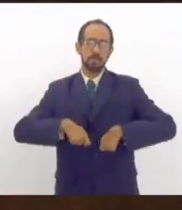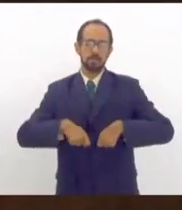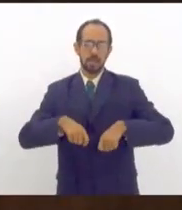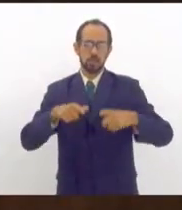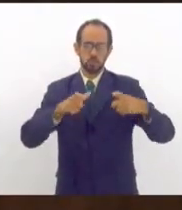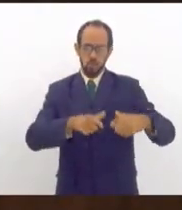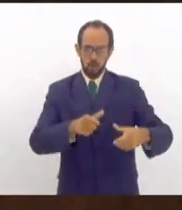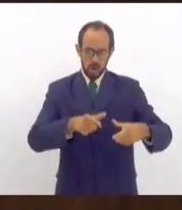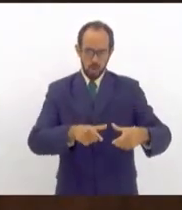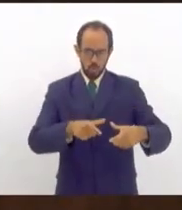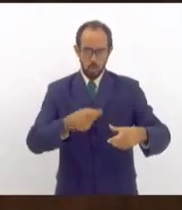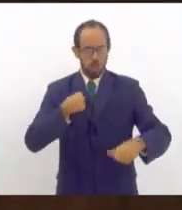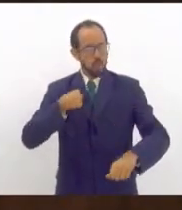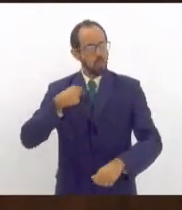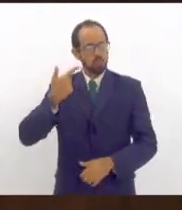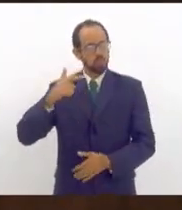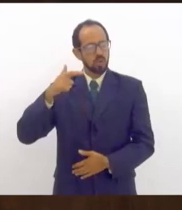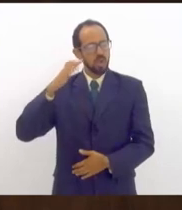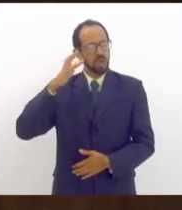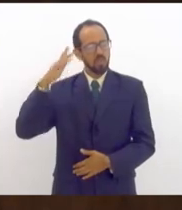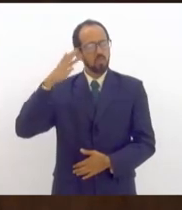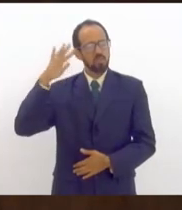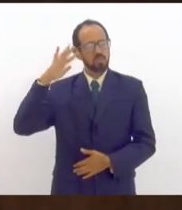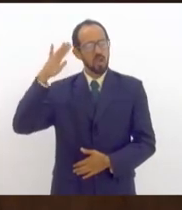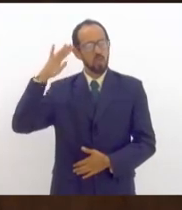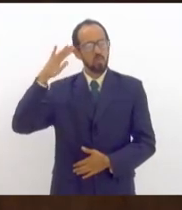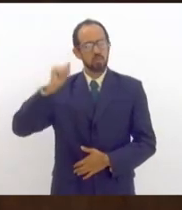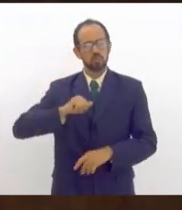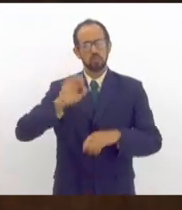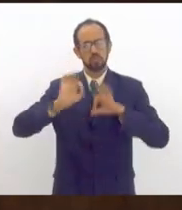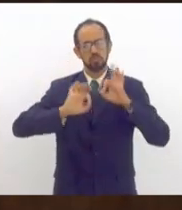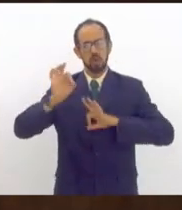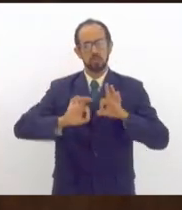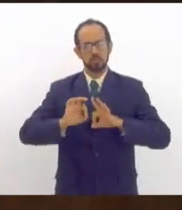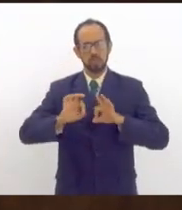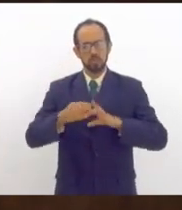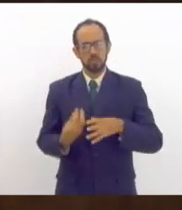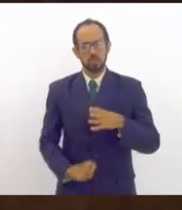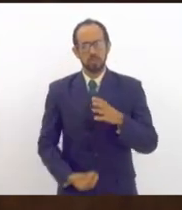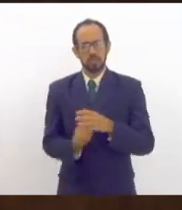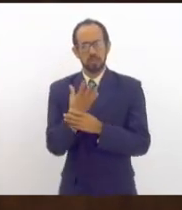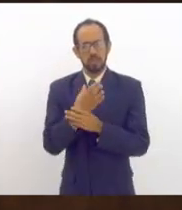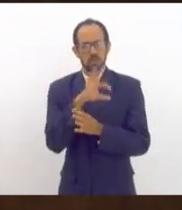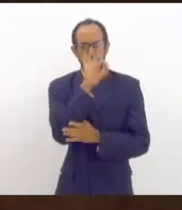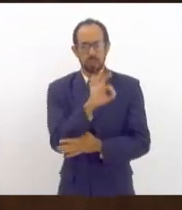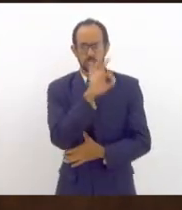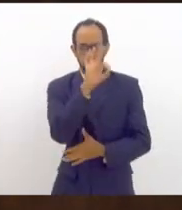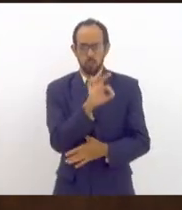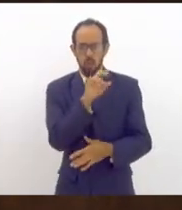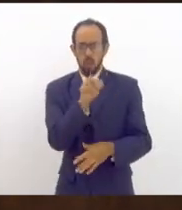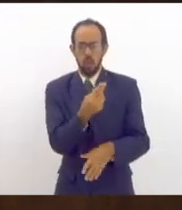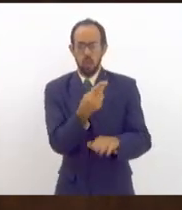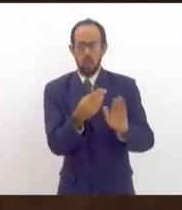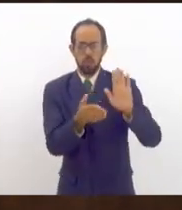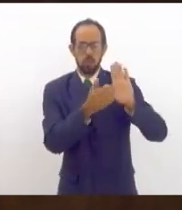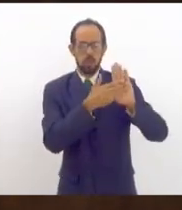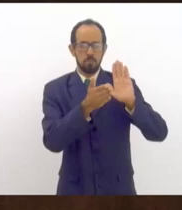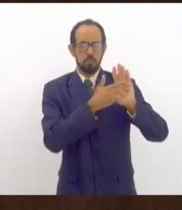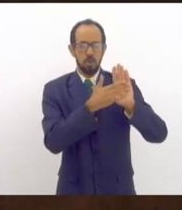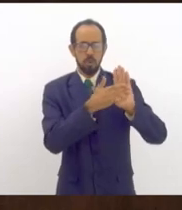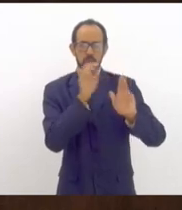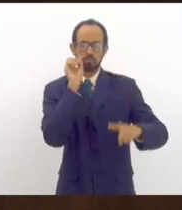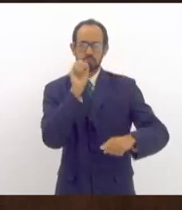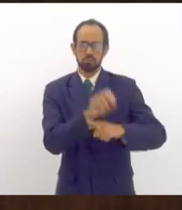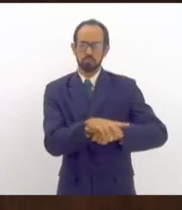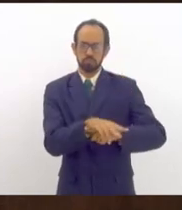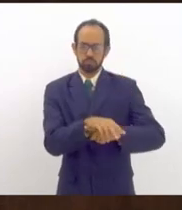a ilusão na realidade de que um projeto que destina um percentual ou que proponha a contratação de um percentual